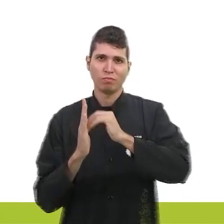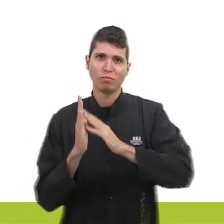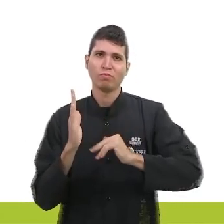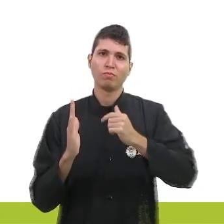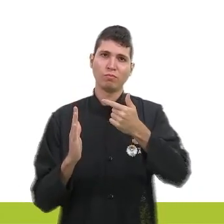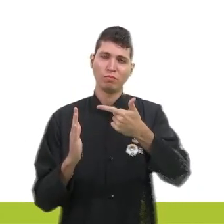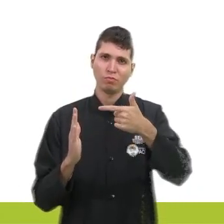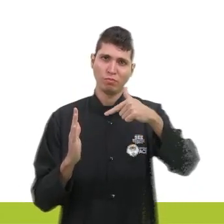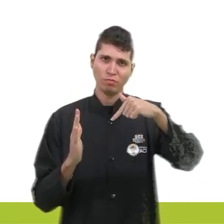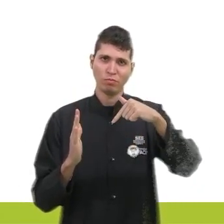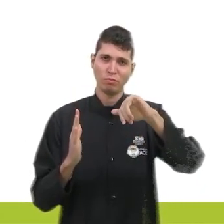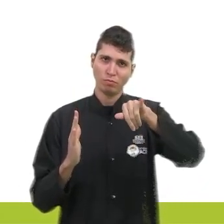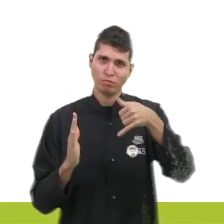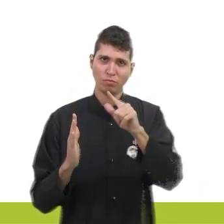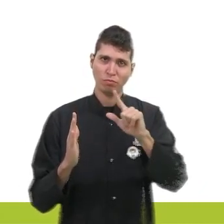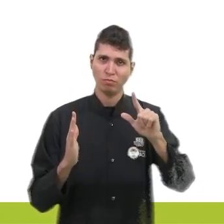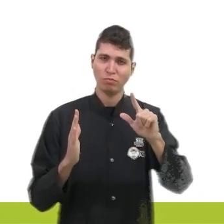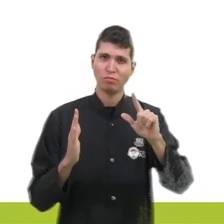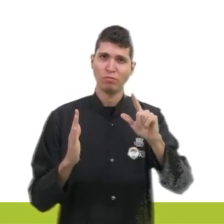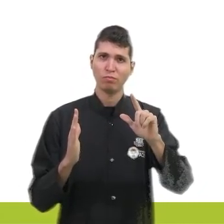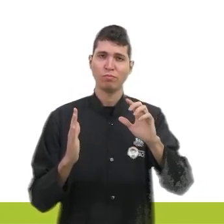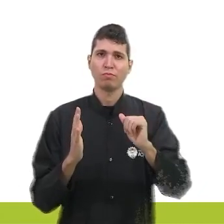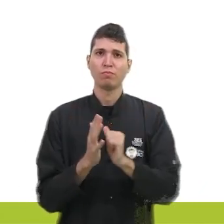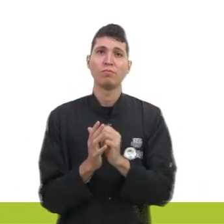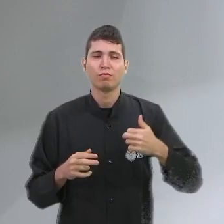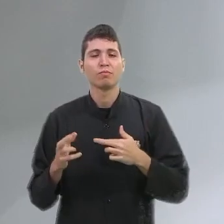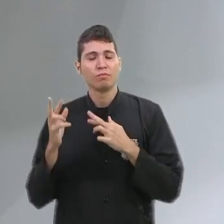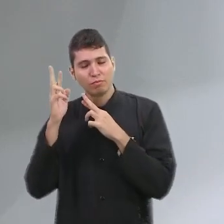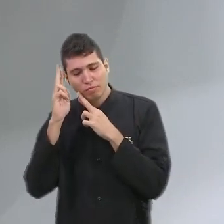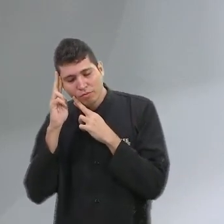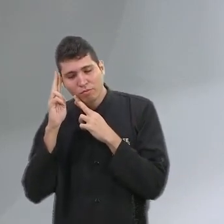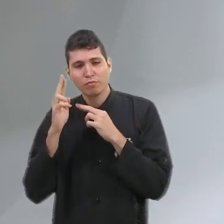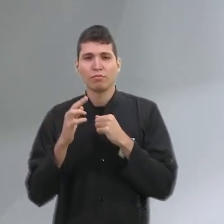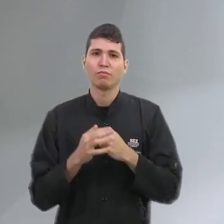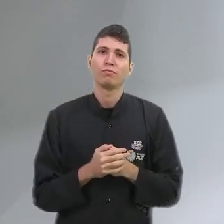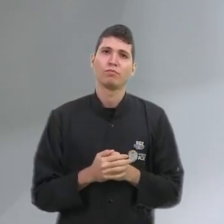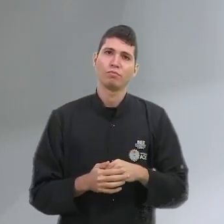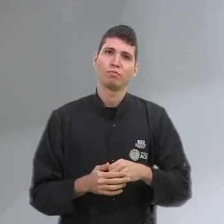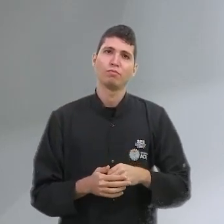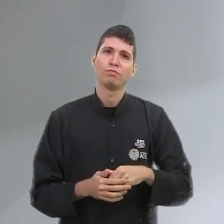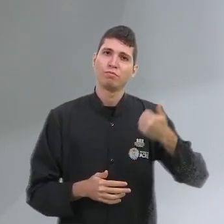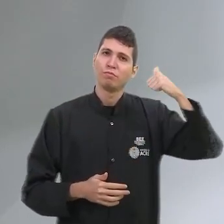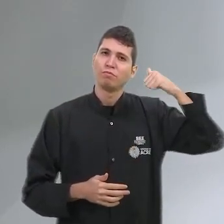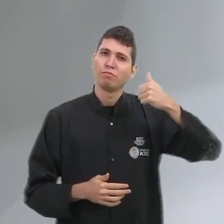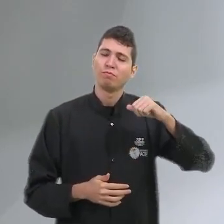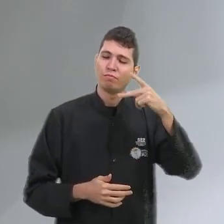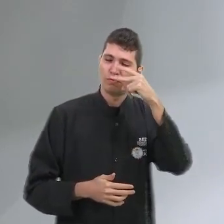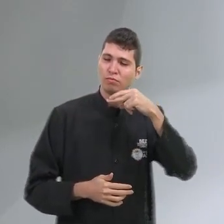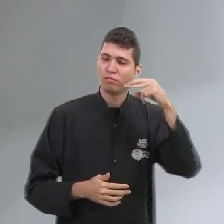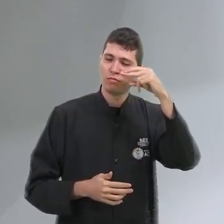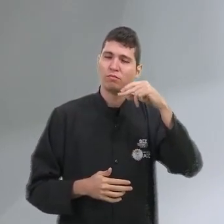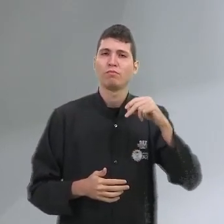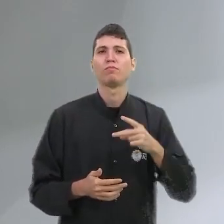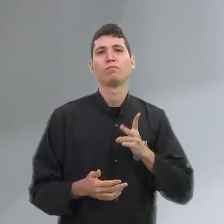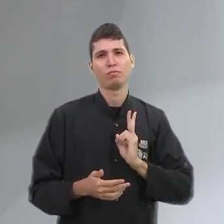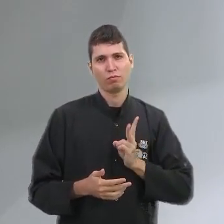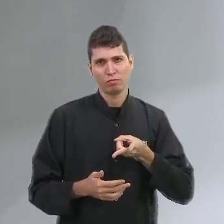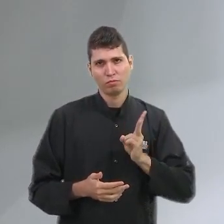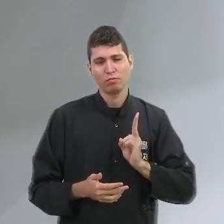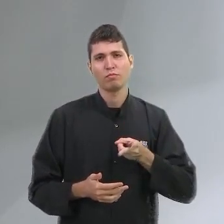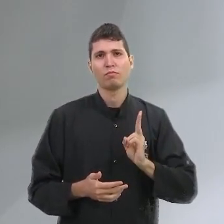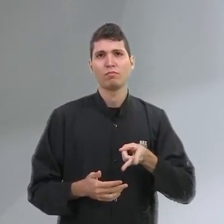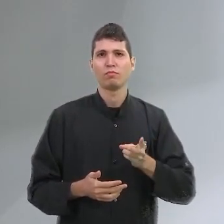dica. Esse pintor, esse artista, ele é muito famoso. Eu posso dizer que ele é o top 1 dos